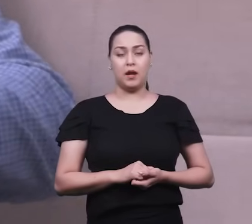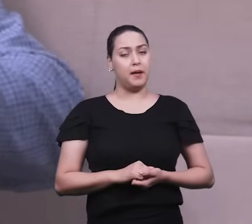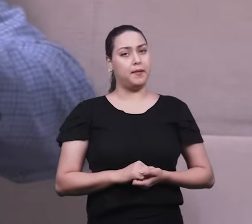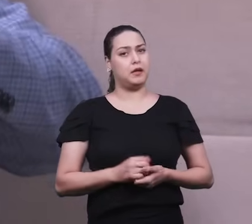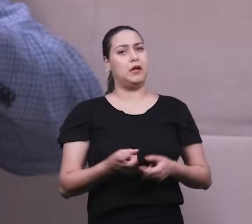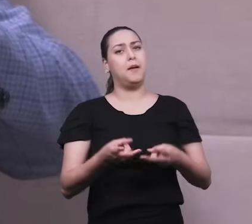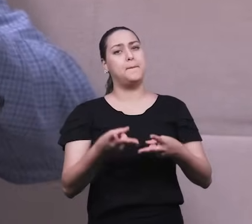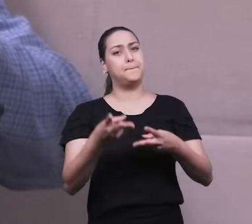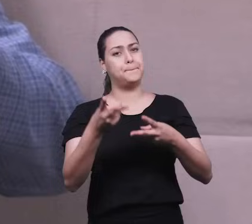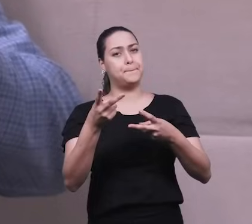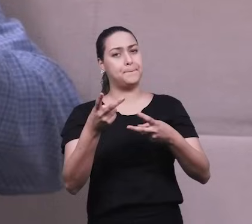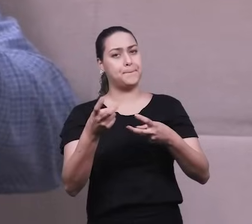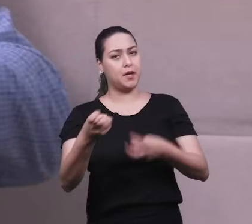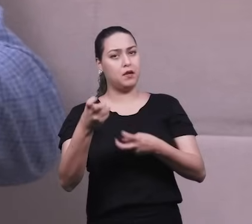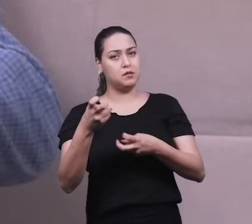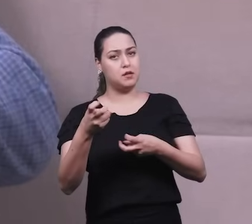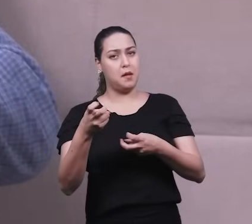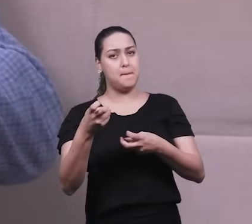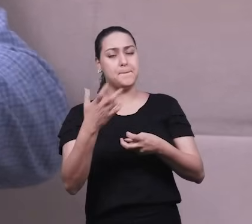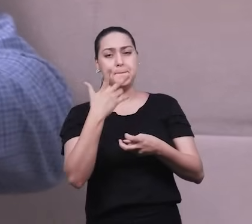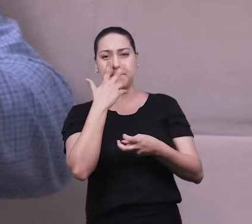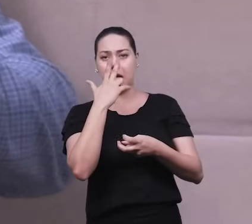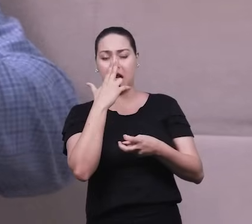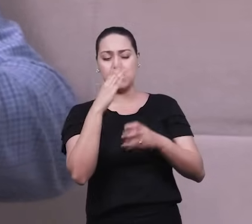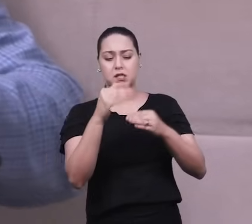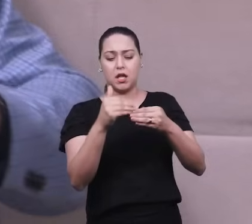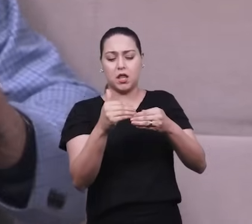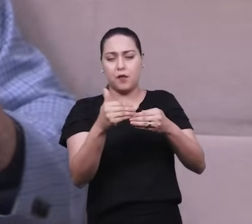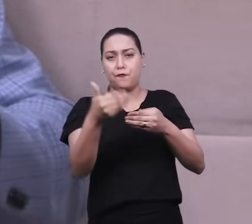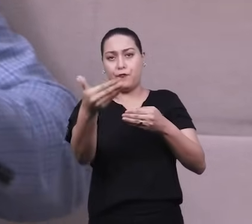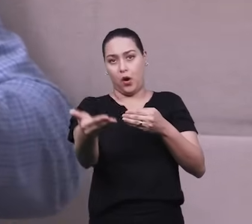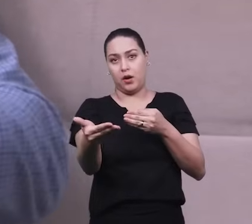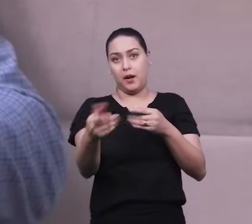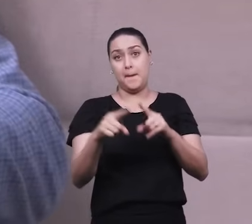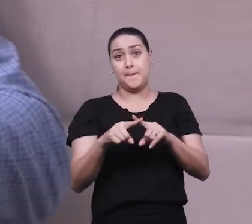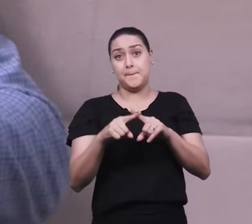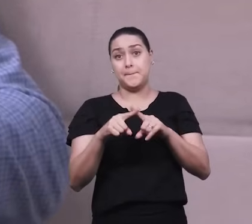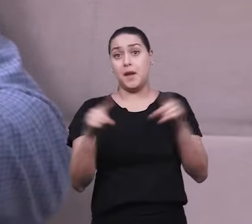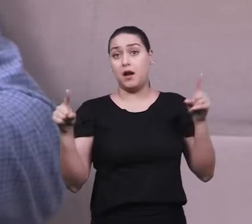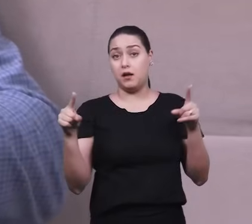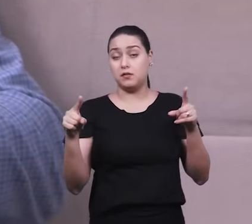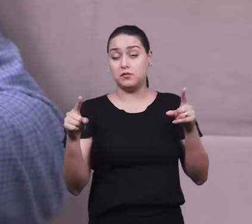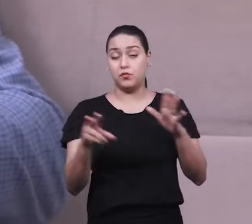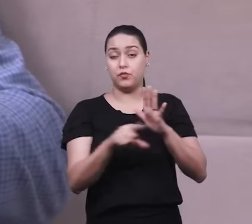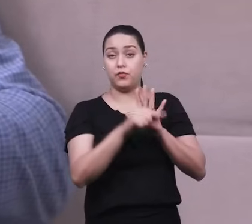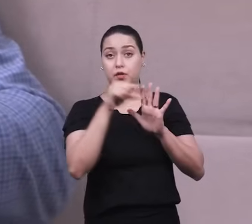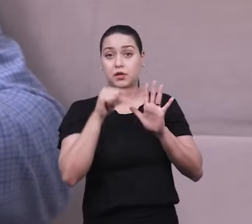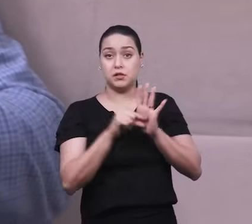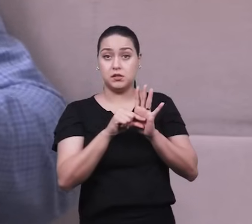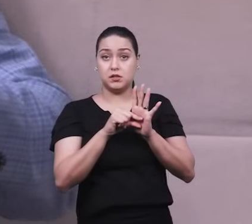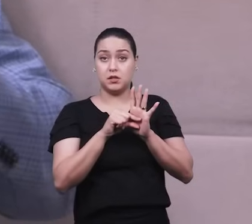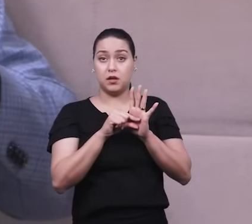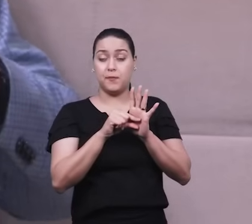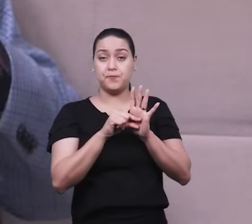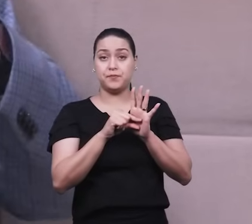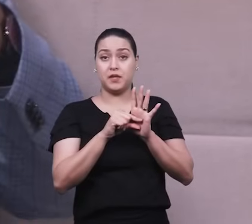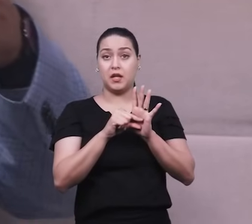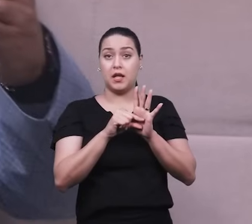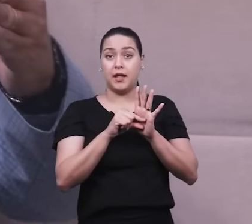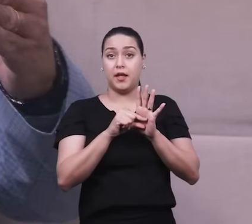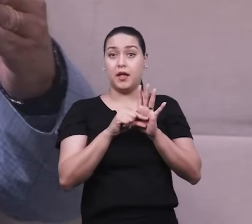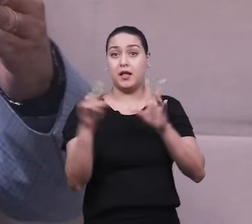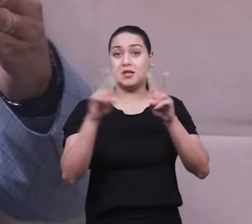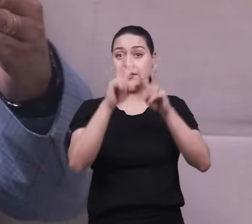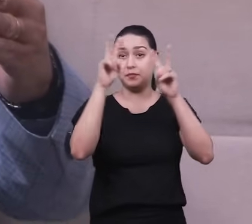atenção, né? Parece que está assim, deslocado. Mas, na verdade, esse versículo é uma grande